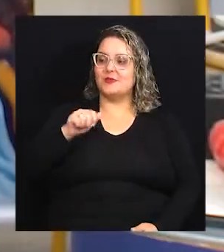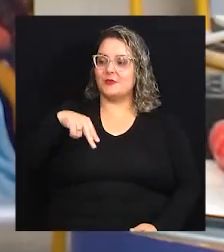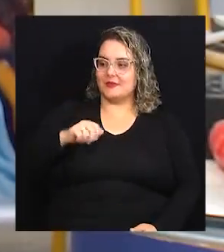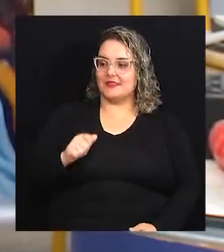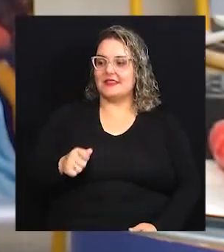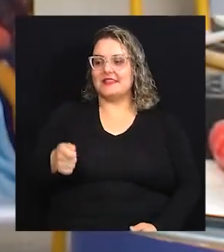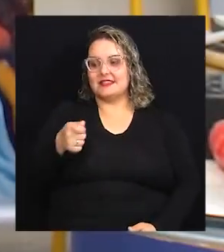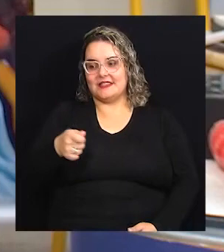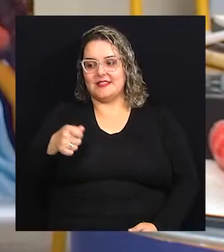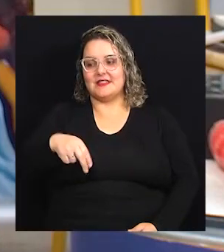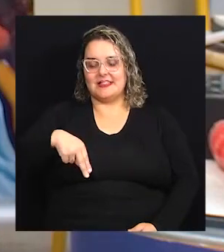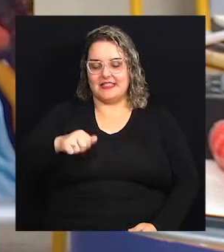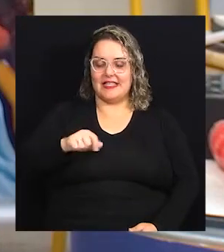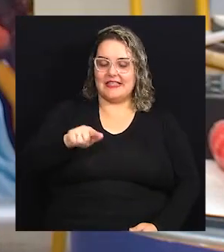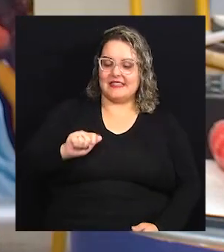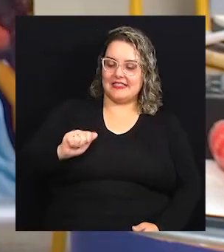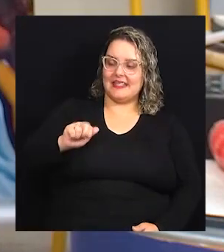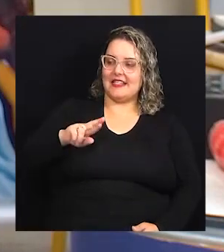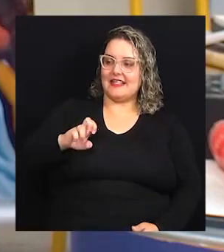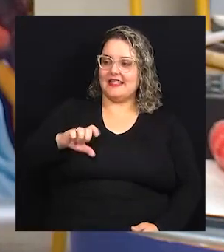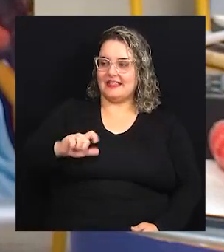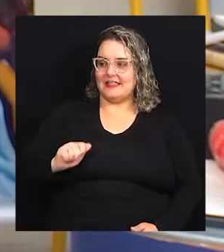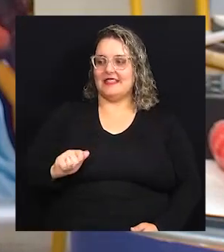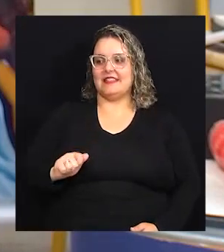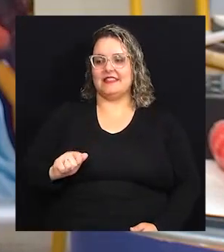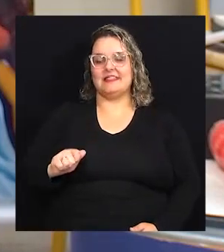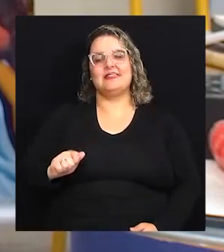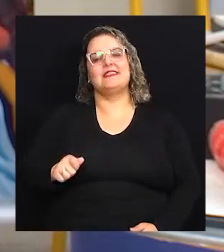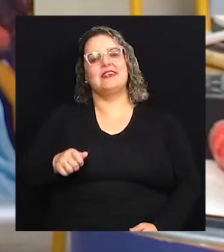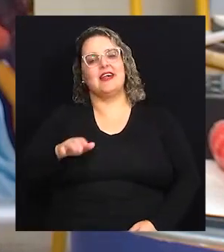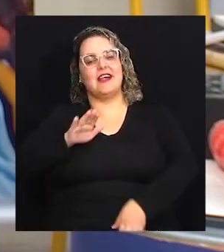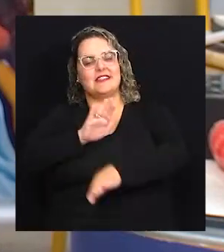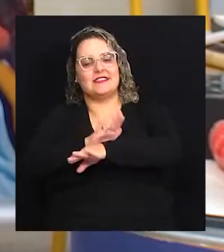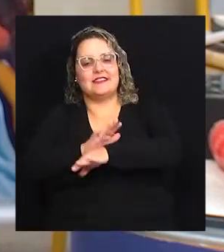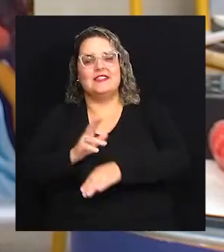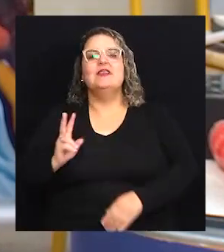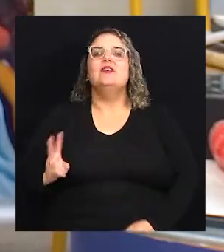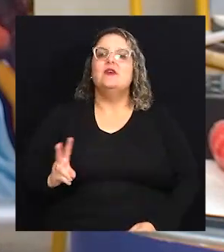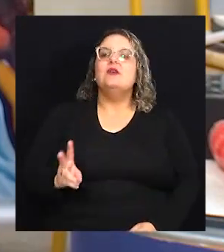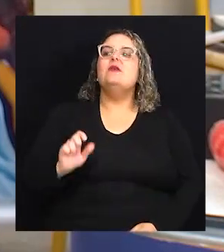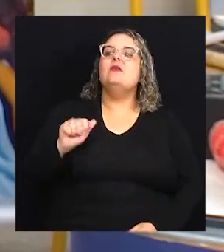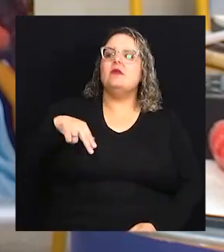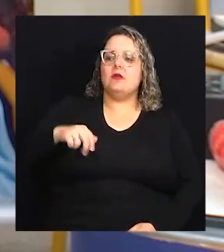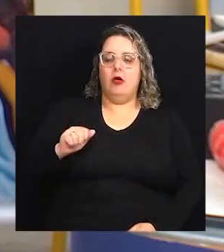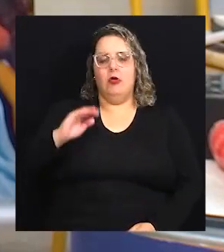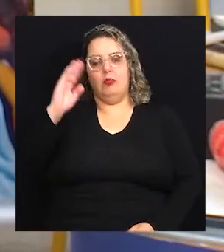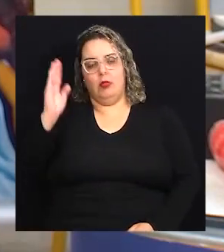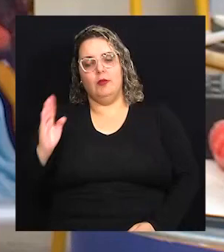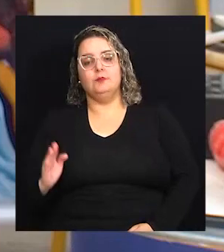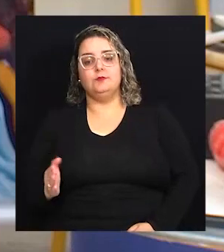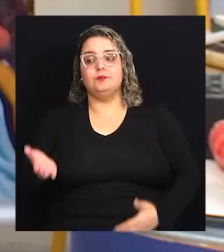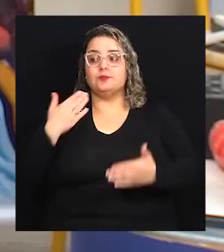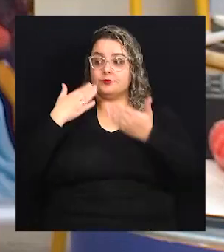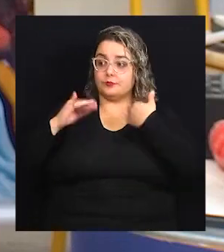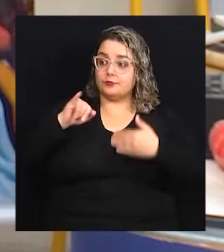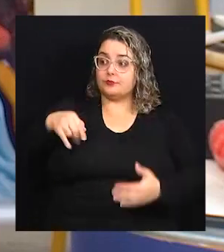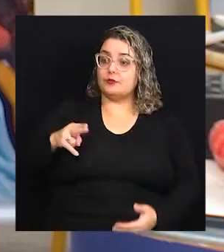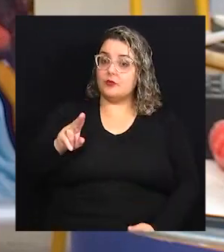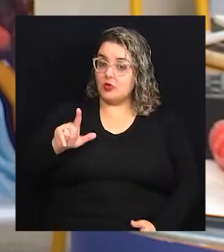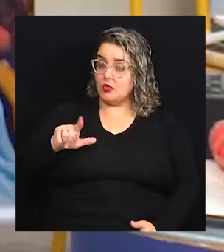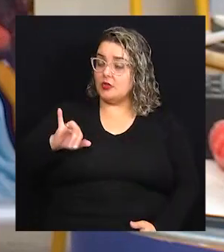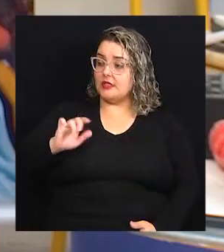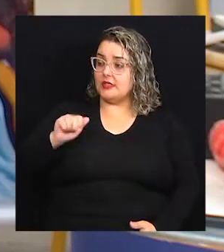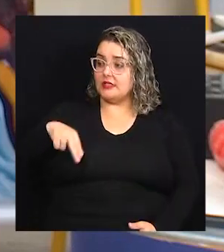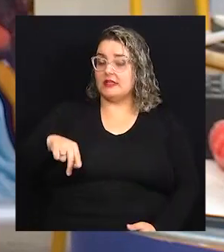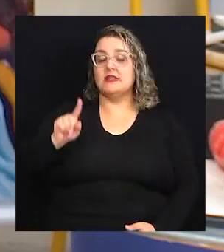Aqui no ANA, Associação Nazarena Assistencial ANA Brasil, continua. A gente conheceu um pouco da história com a